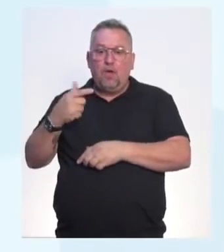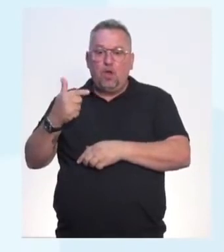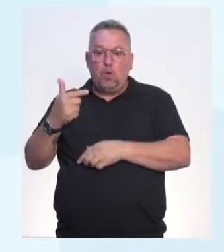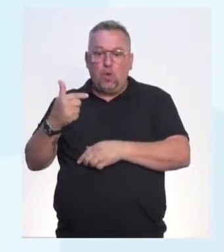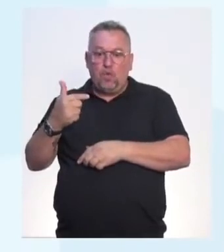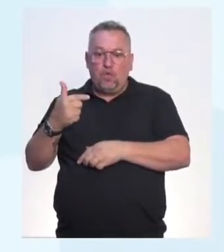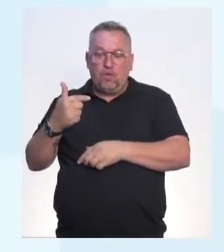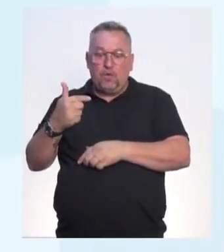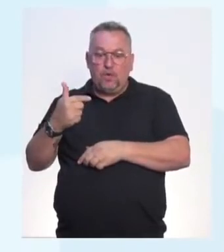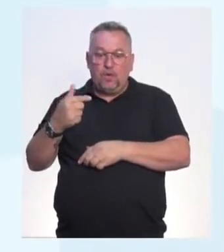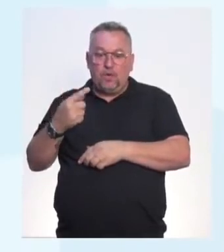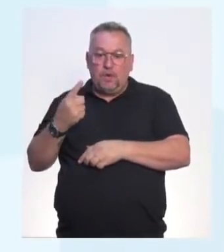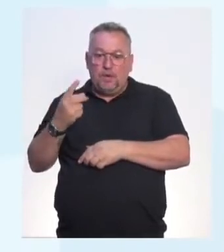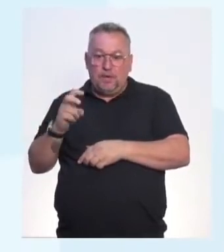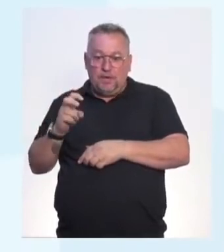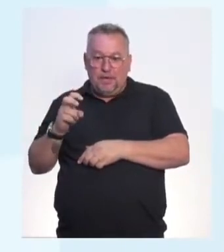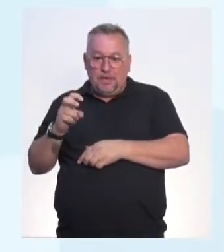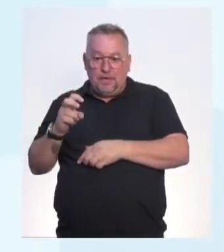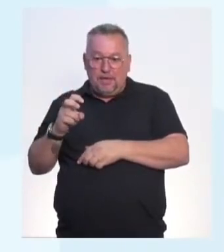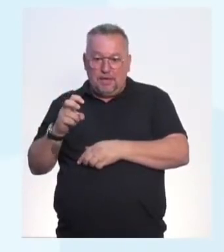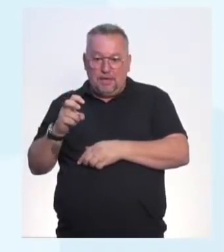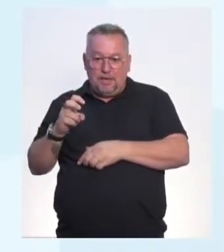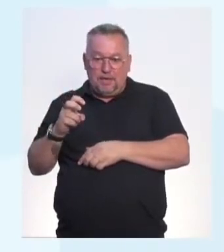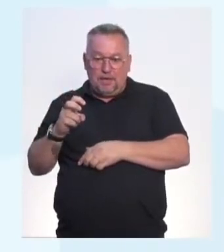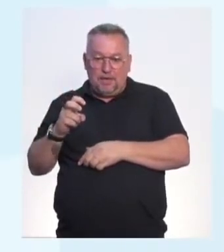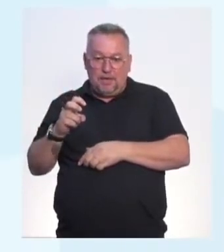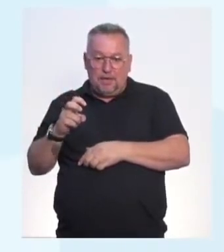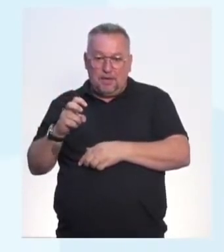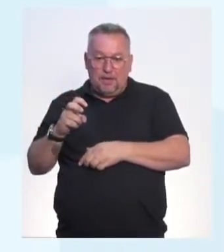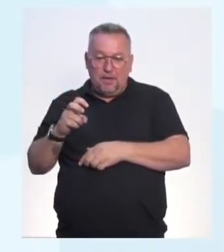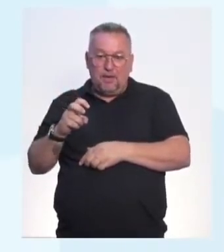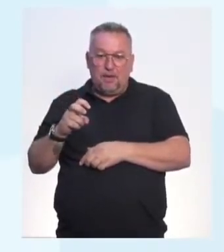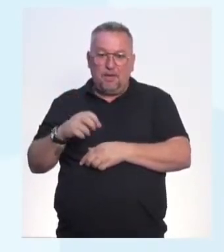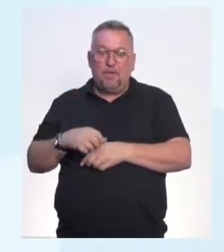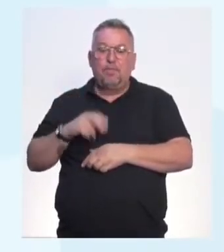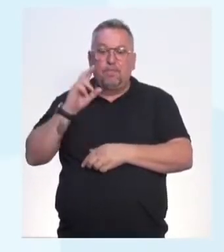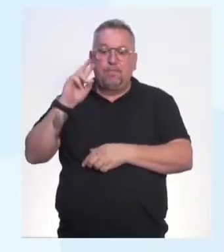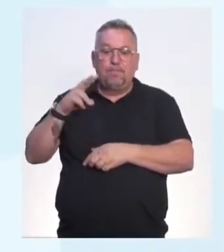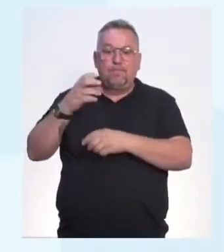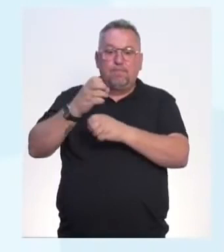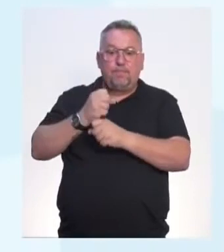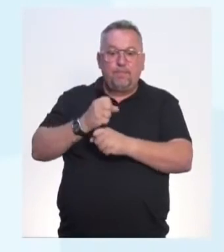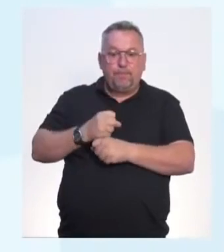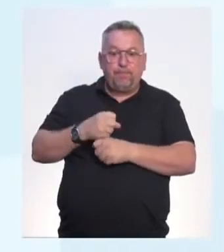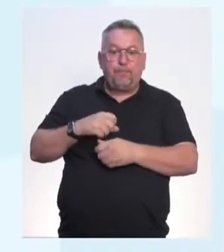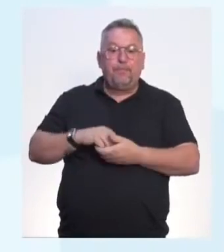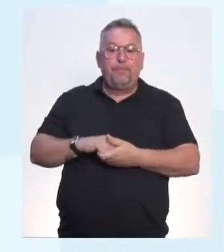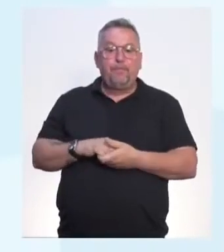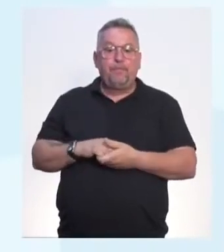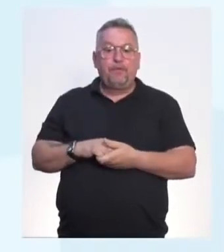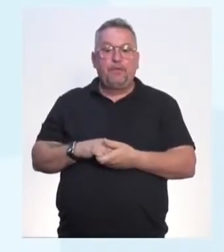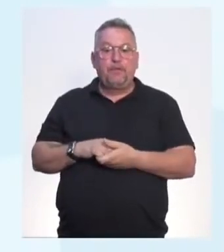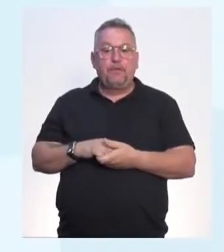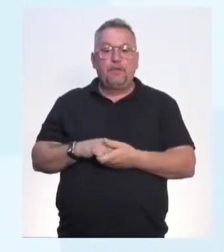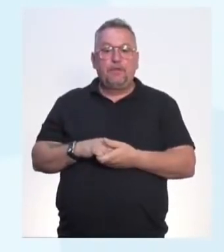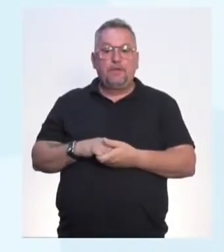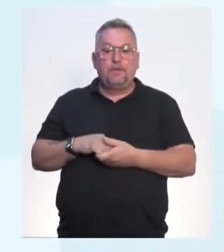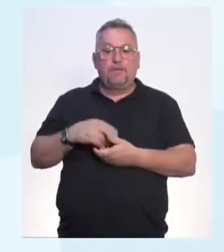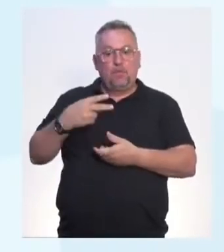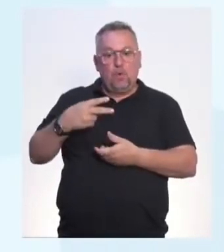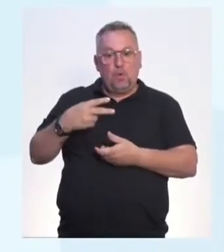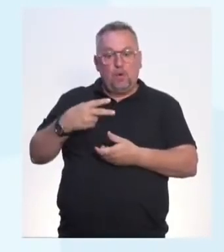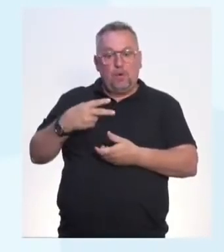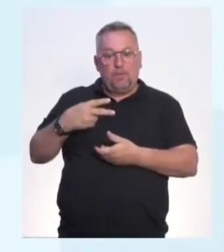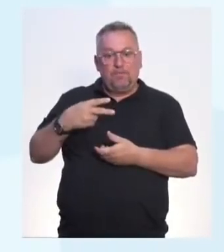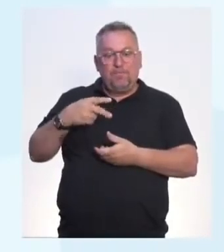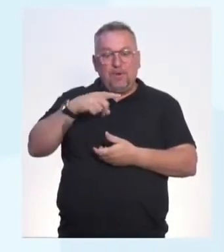12 negativo, uma dívida de 12 e uma dívida de 15. Vou somar as minhas dívidas. Então, aqui dá 7, aqui dá 2.